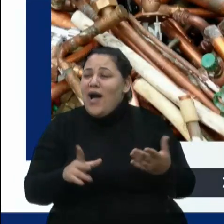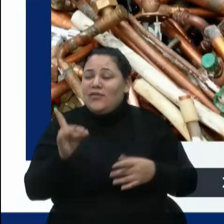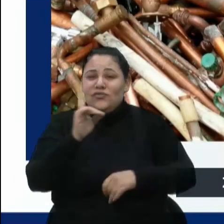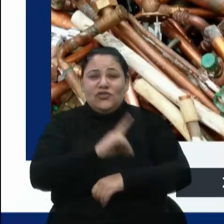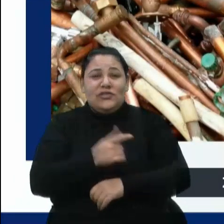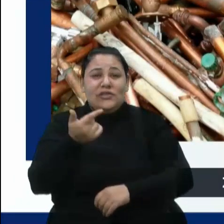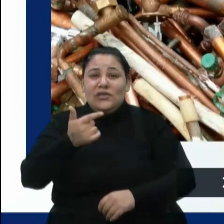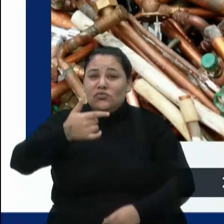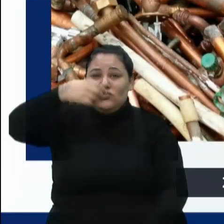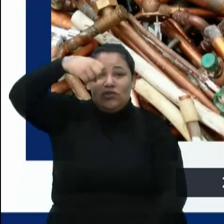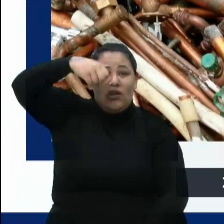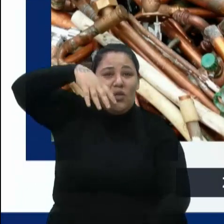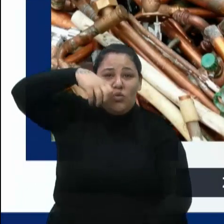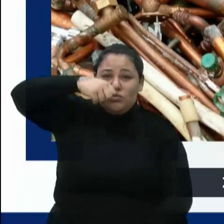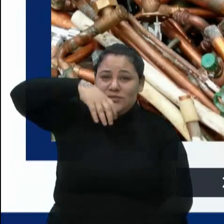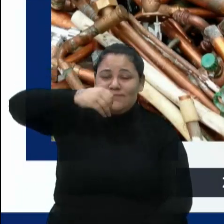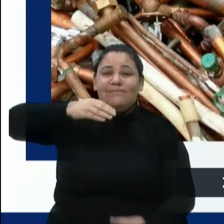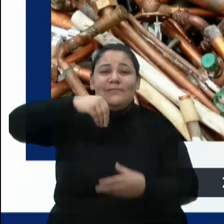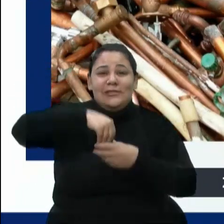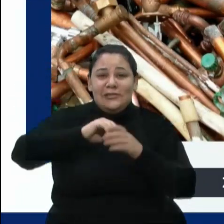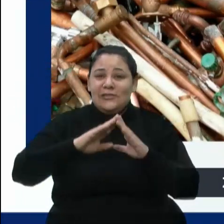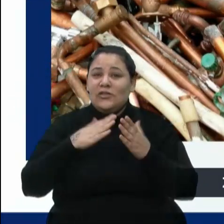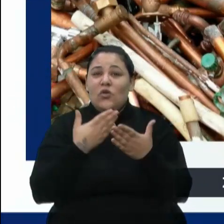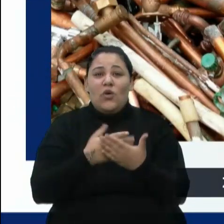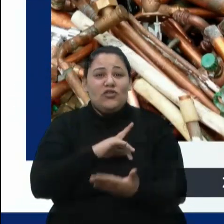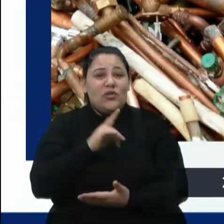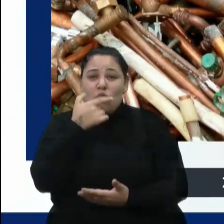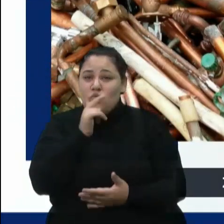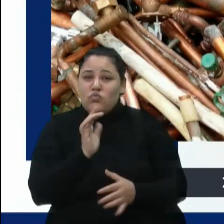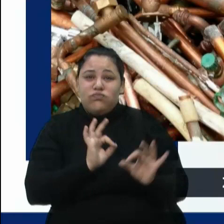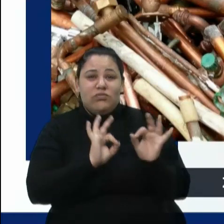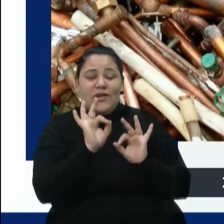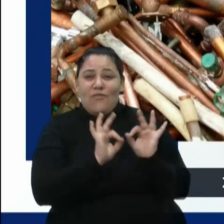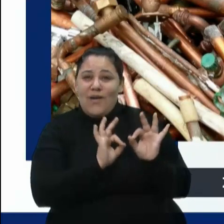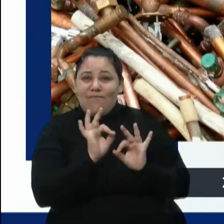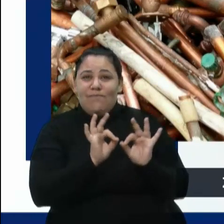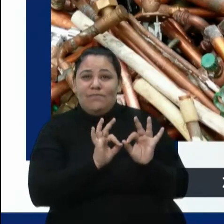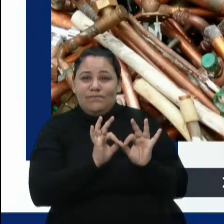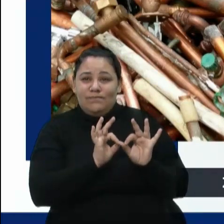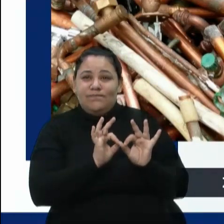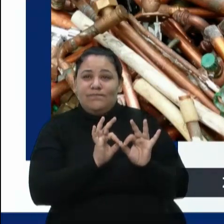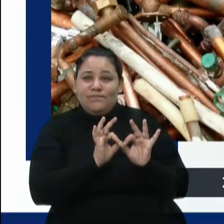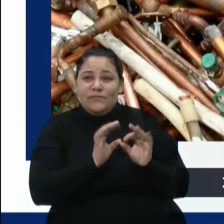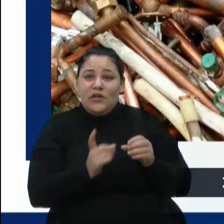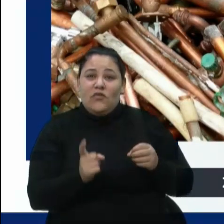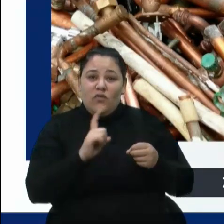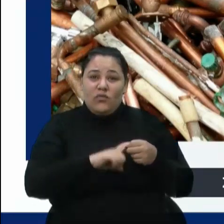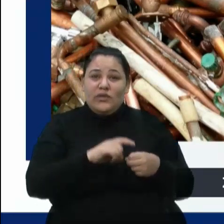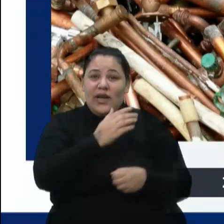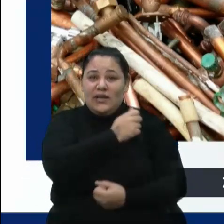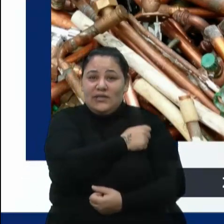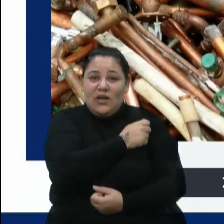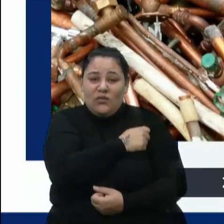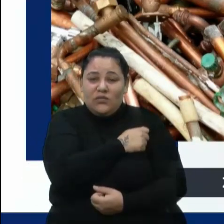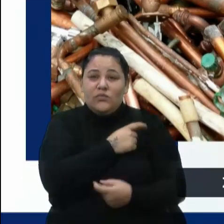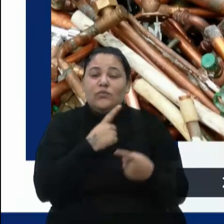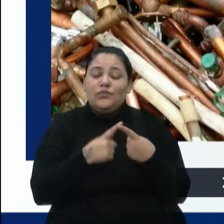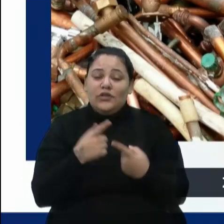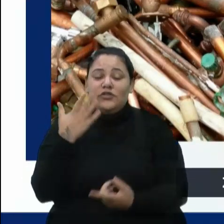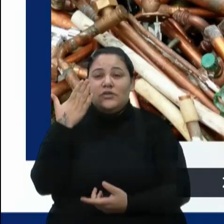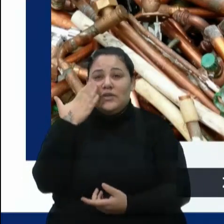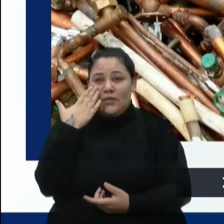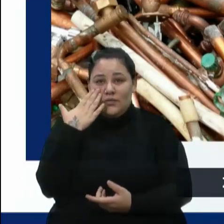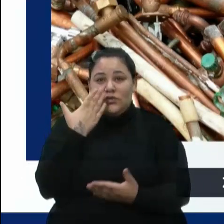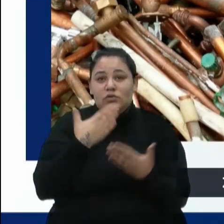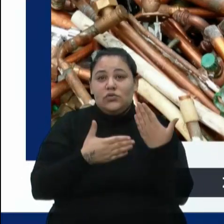nós podermos, de alguma forma, restabelecer as aulas de imediato, porque a gente sabe todas as